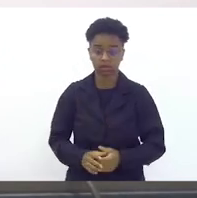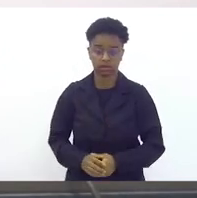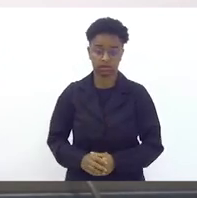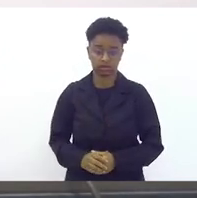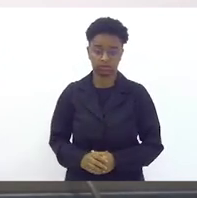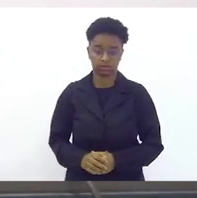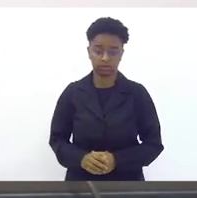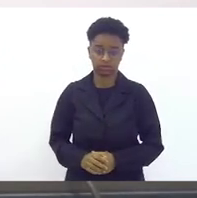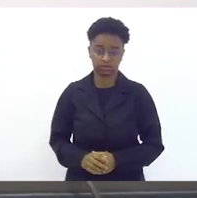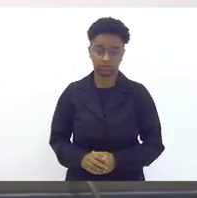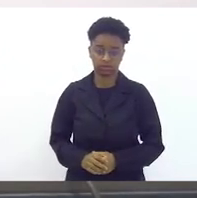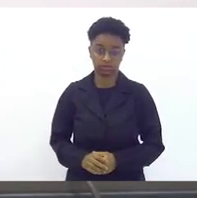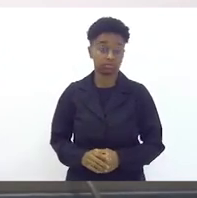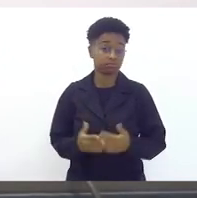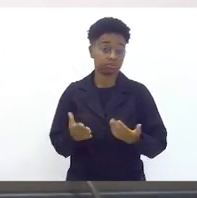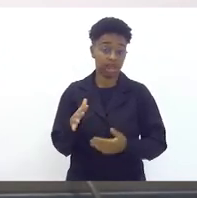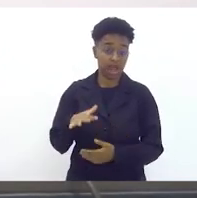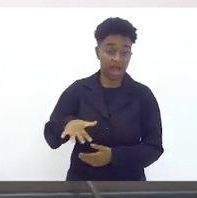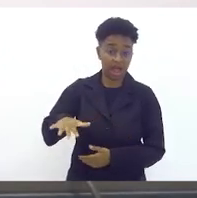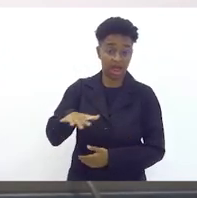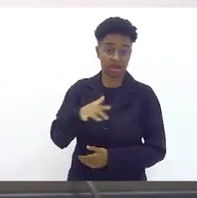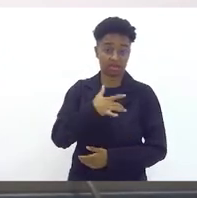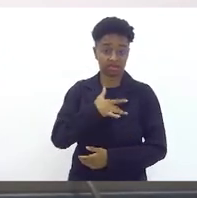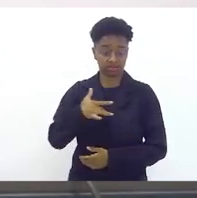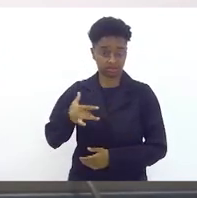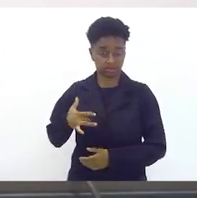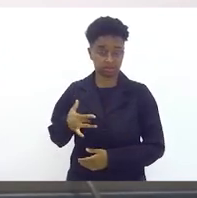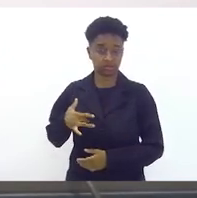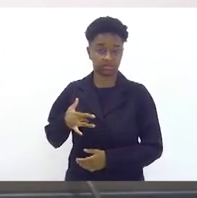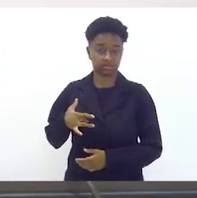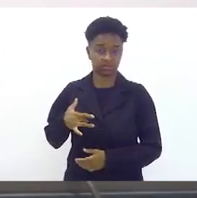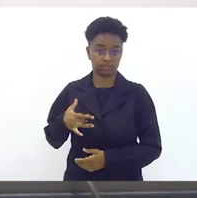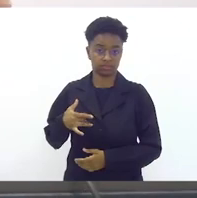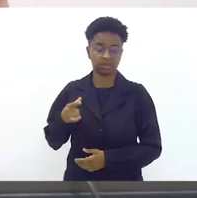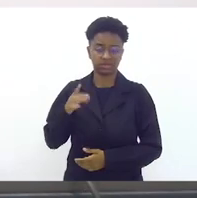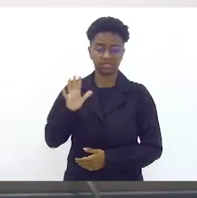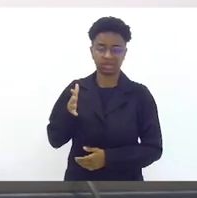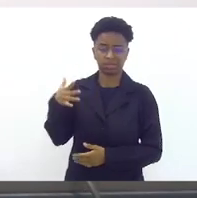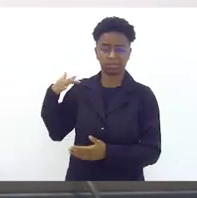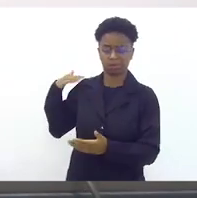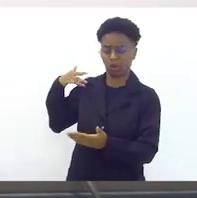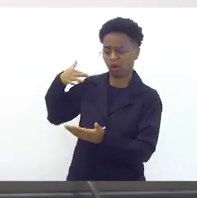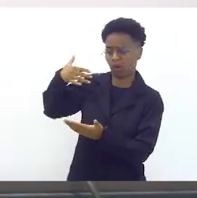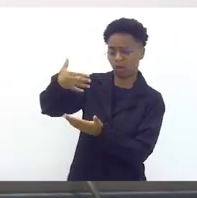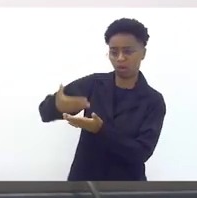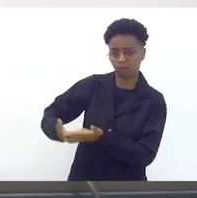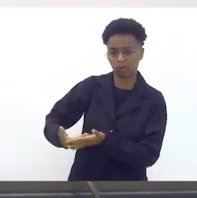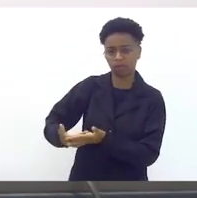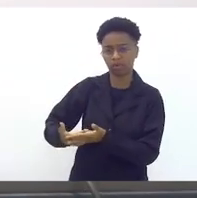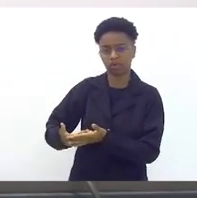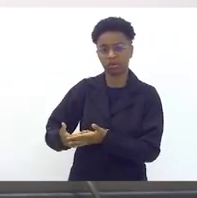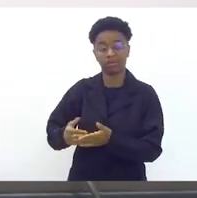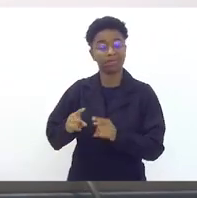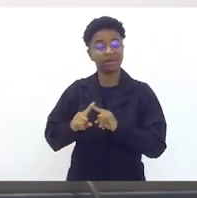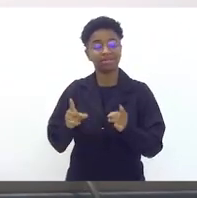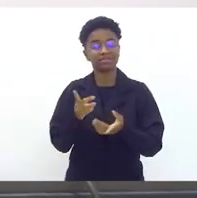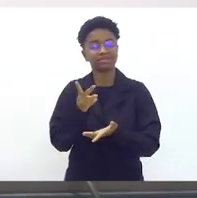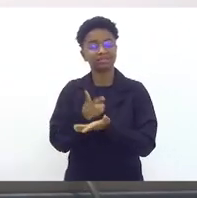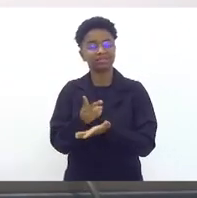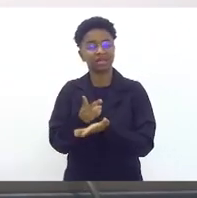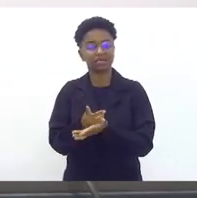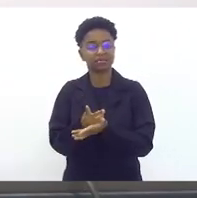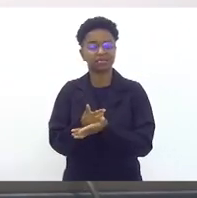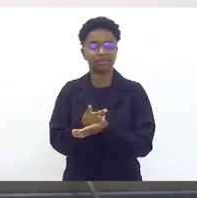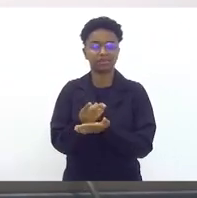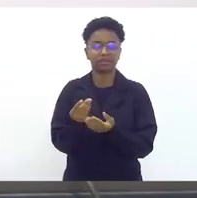E toda a área da saúde, que isso vem de longa data, está sempre se